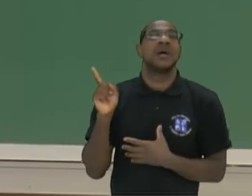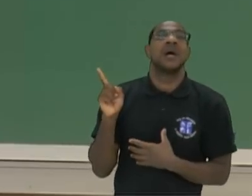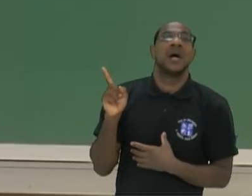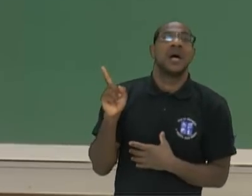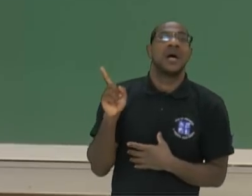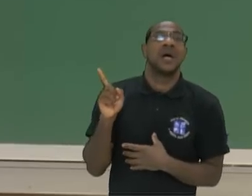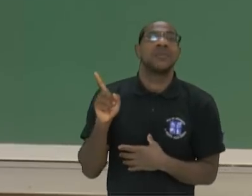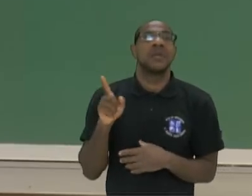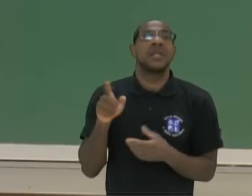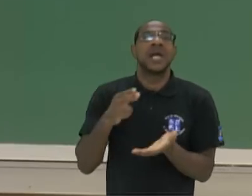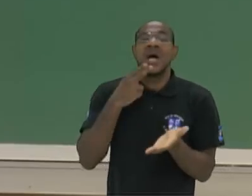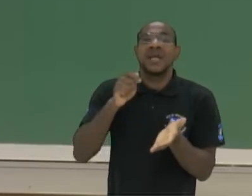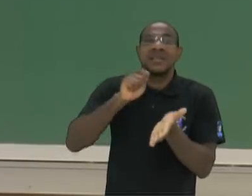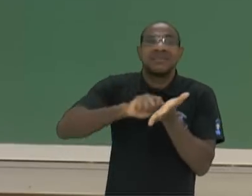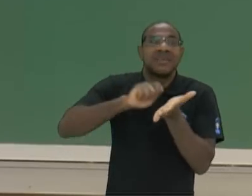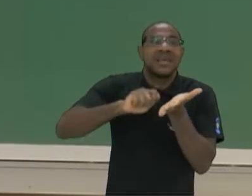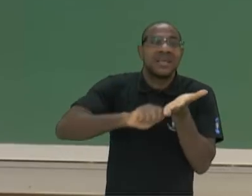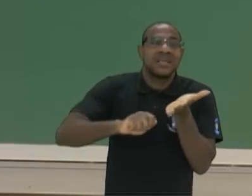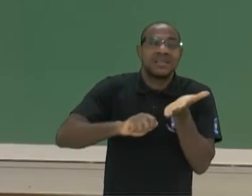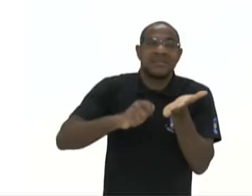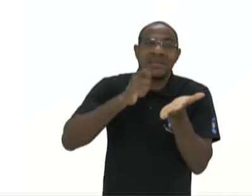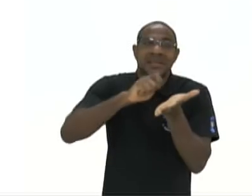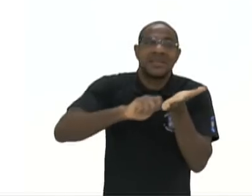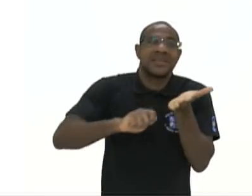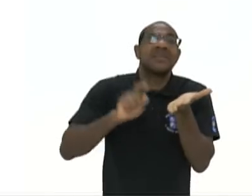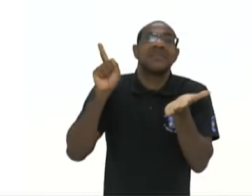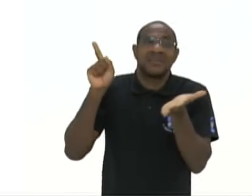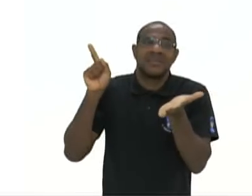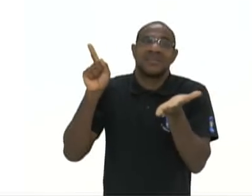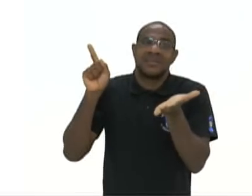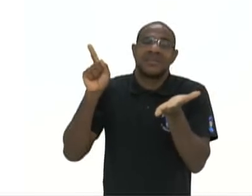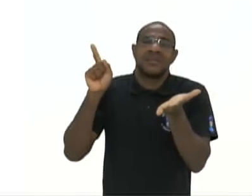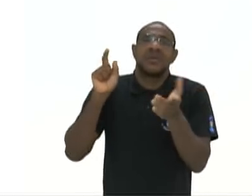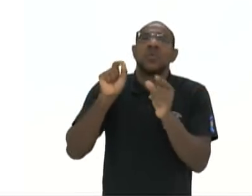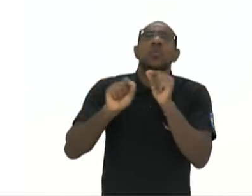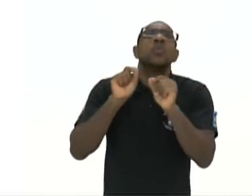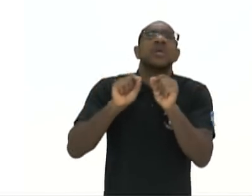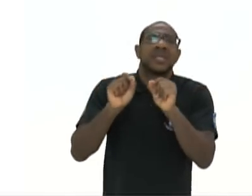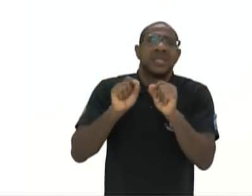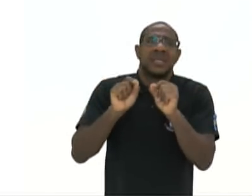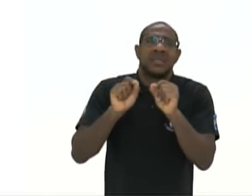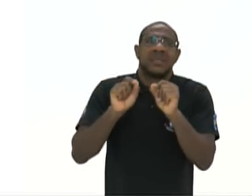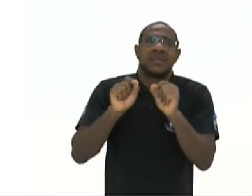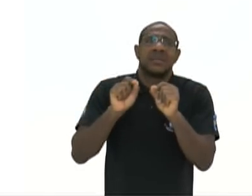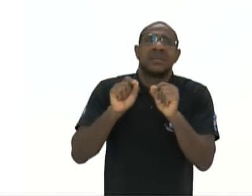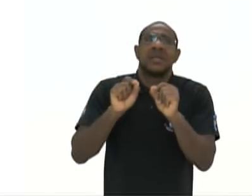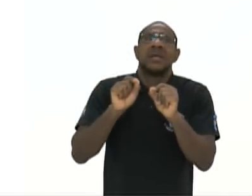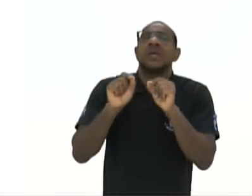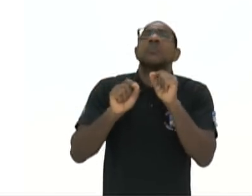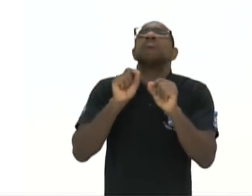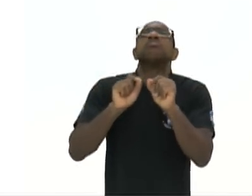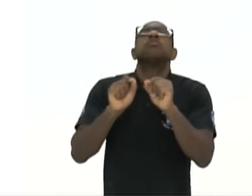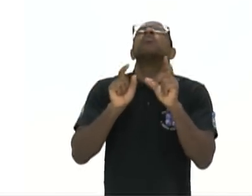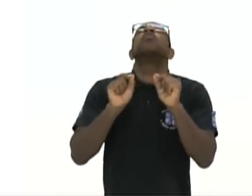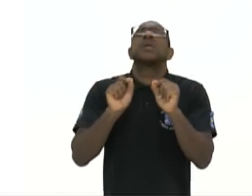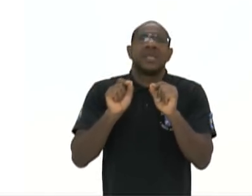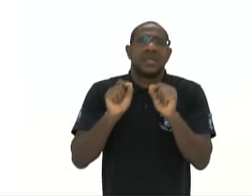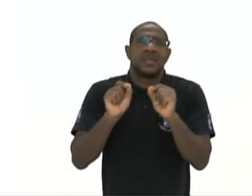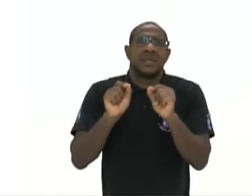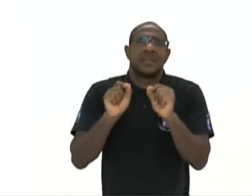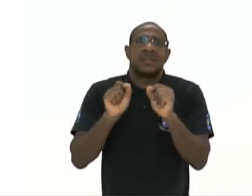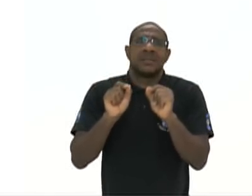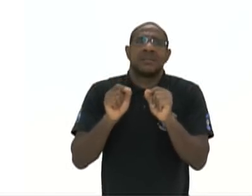de Unisinos. A que ela repudia de verdade? Ela está repudiando a quê? Vamos